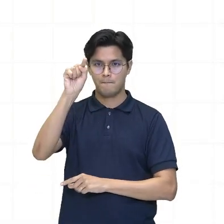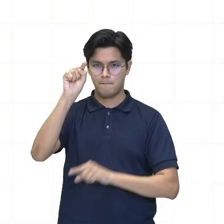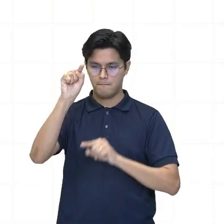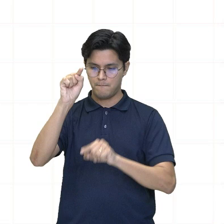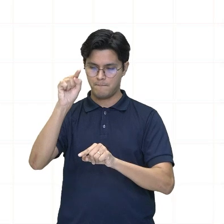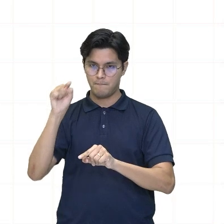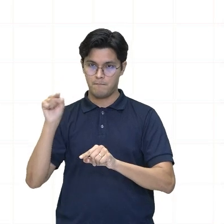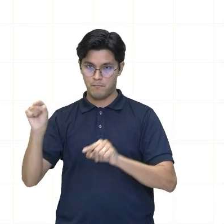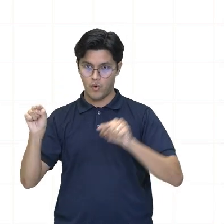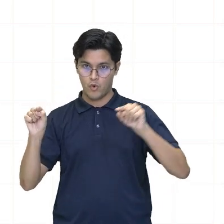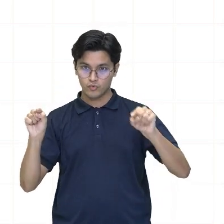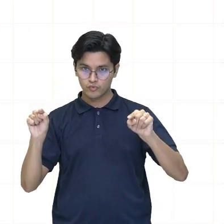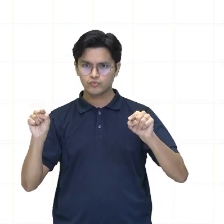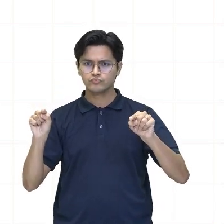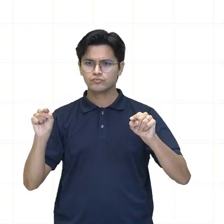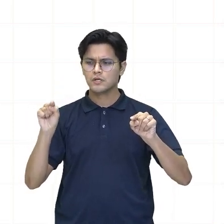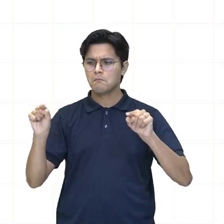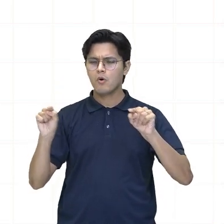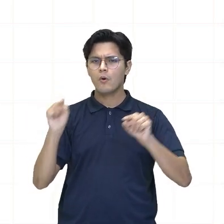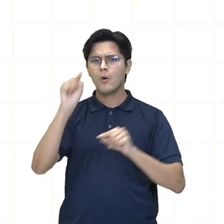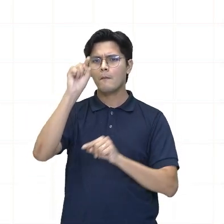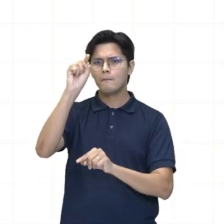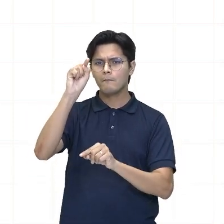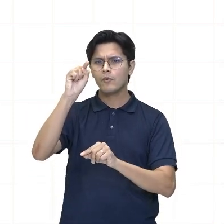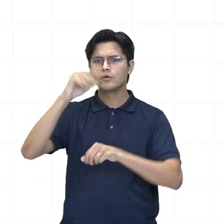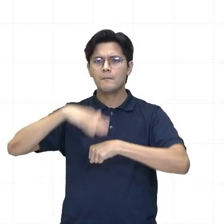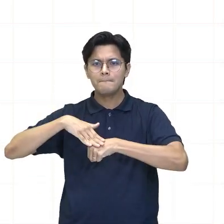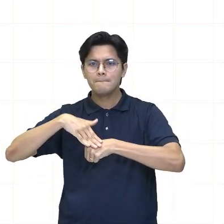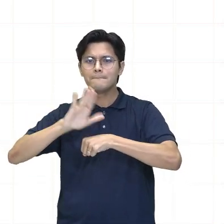mais distantes do nosso